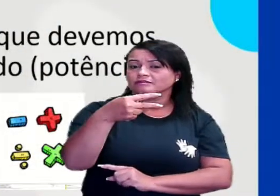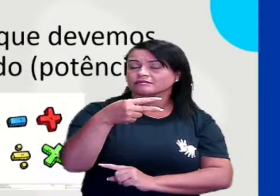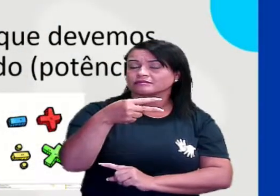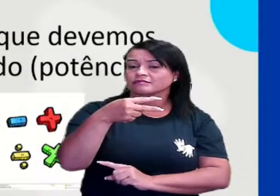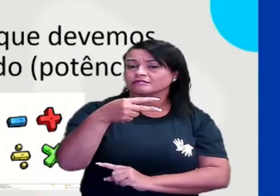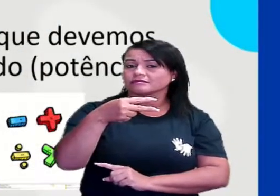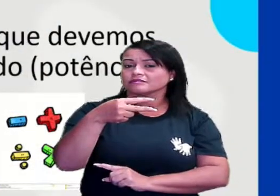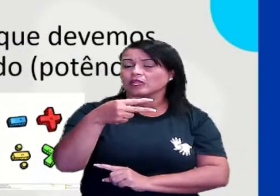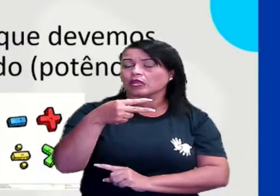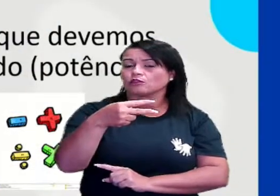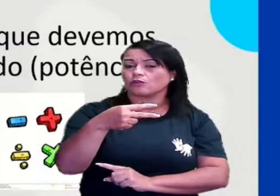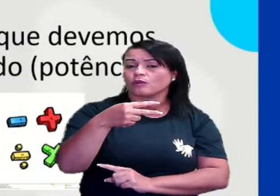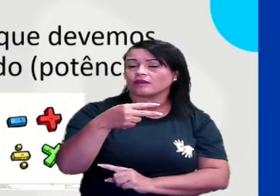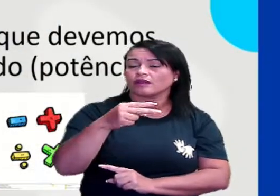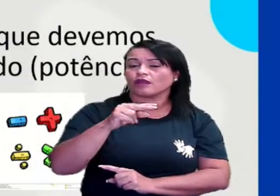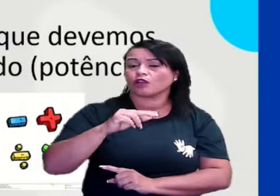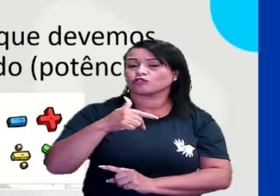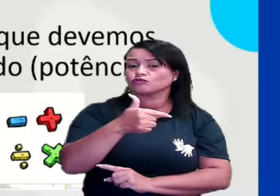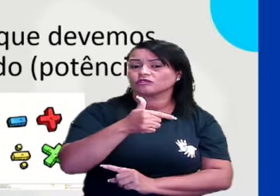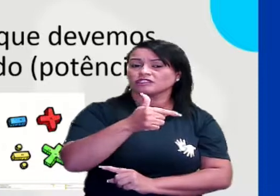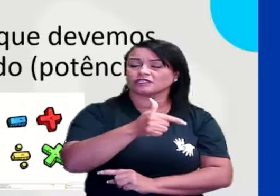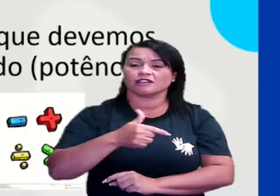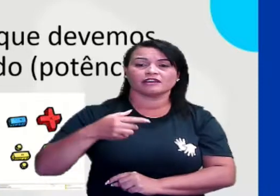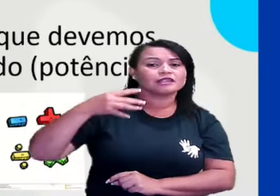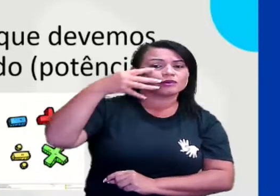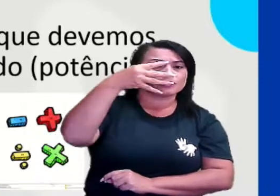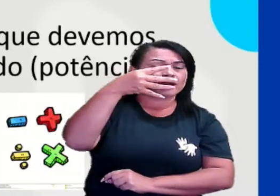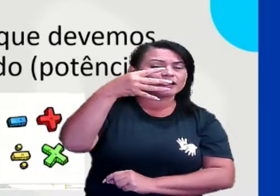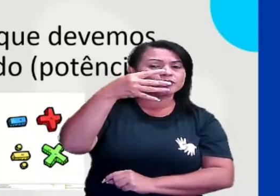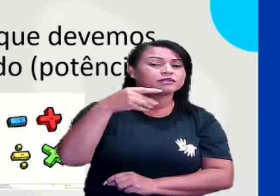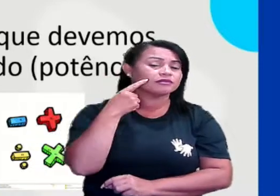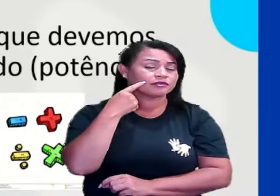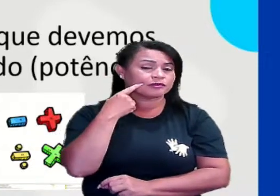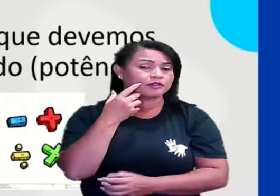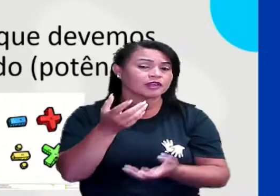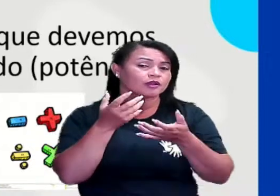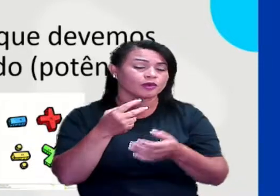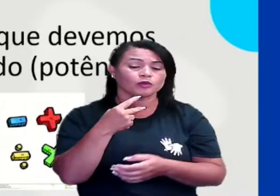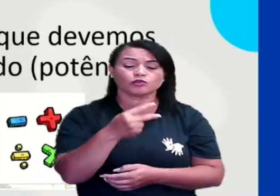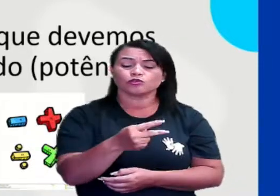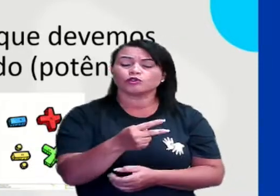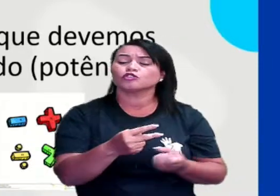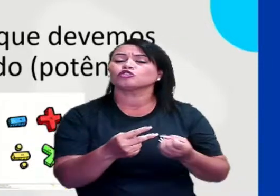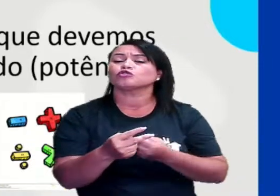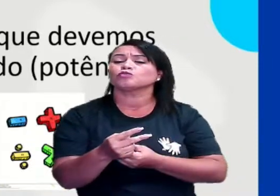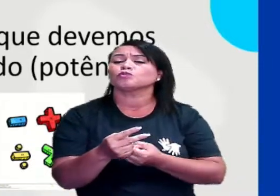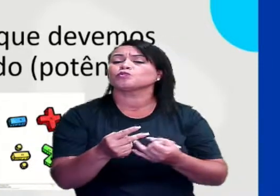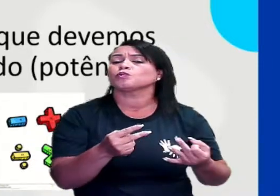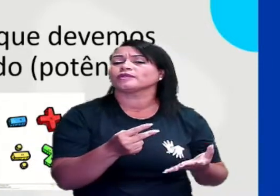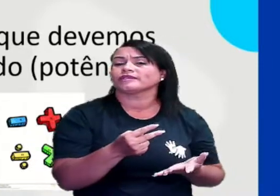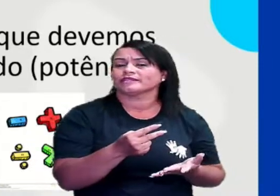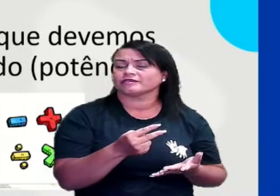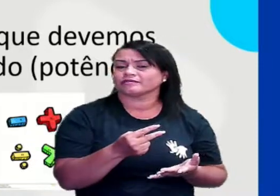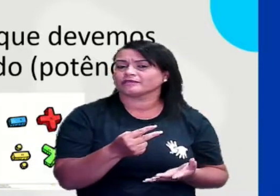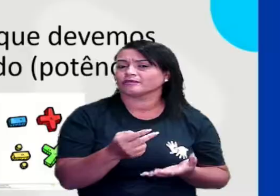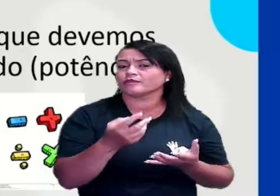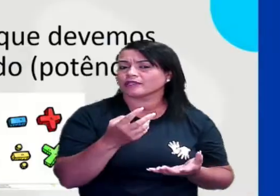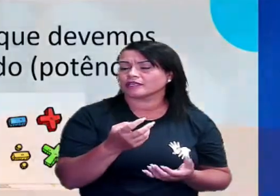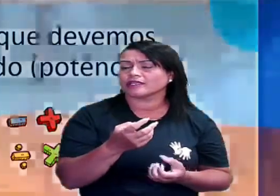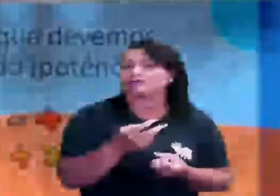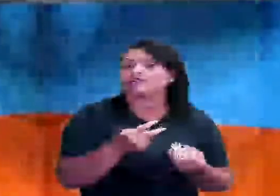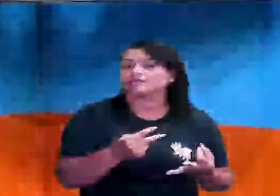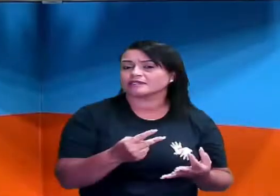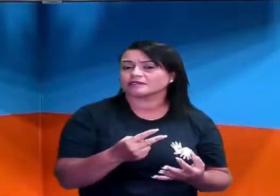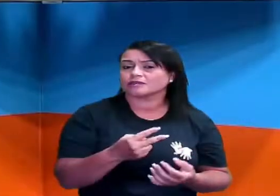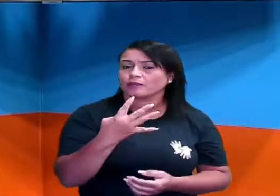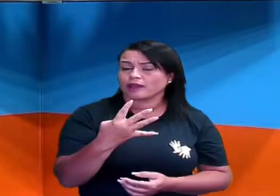quarta potência, ó. Então, eu tenho, ó, 2 elevado a 4. Então, eu vou querer aqui o meu 2 quantas vezes? Eu vou querer o meu 2 quantas